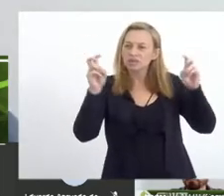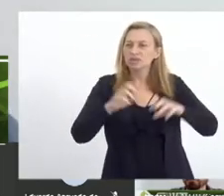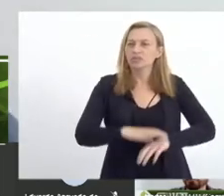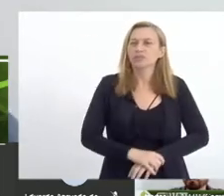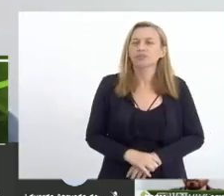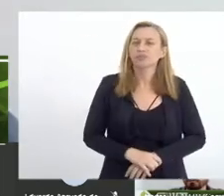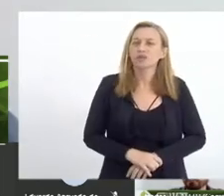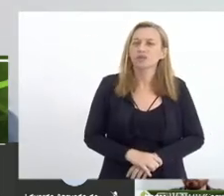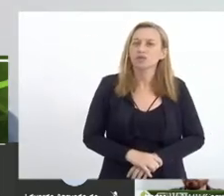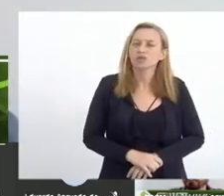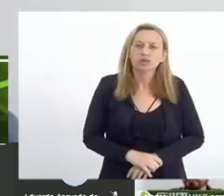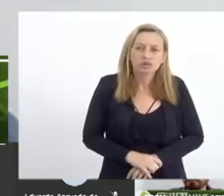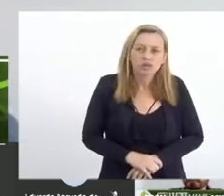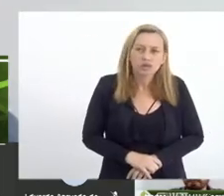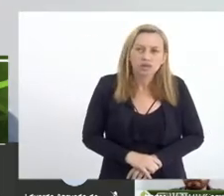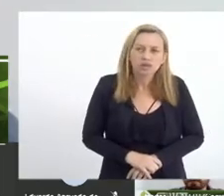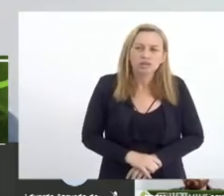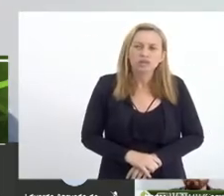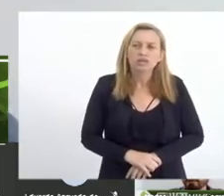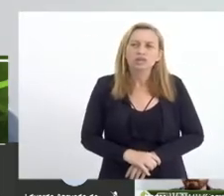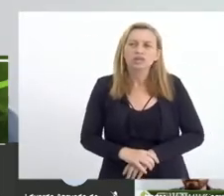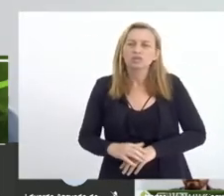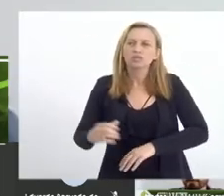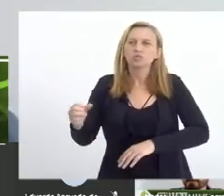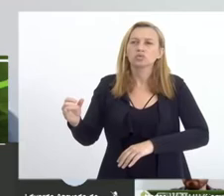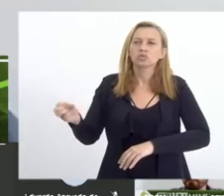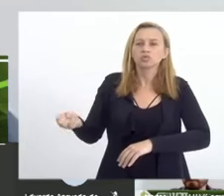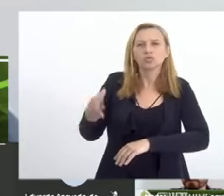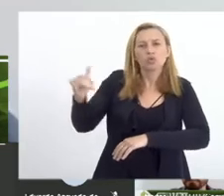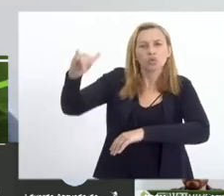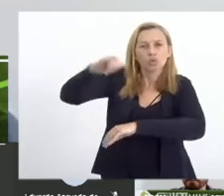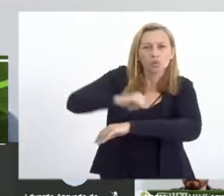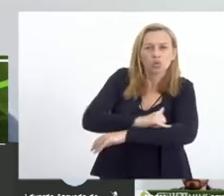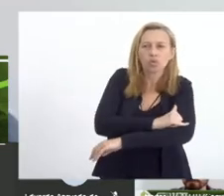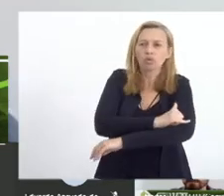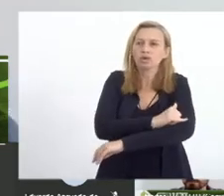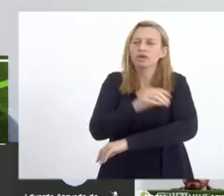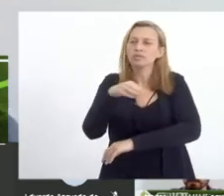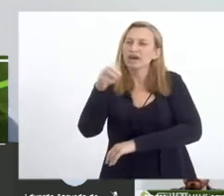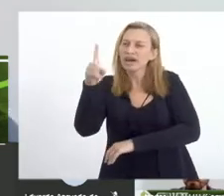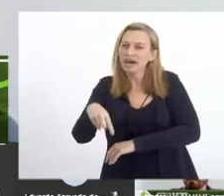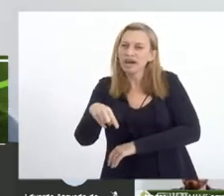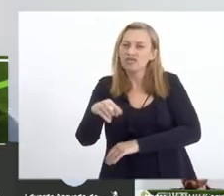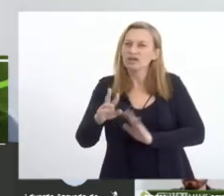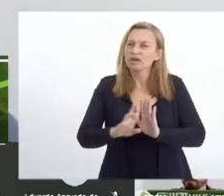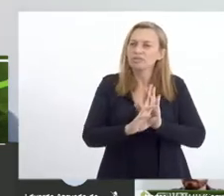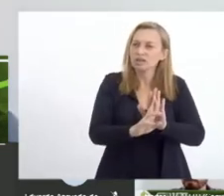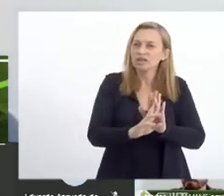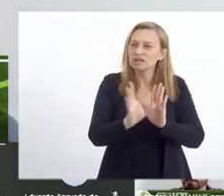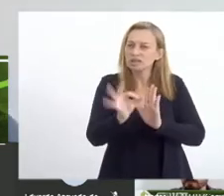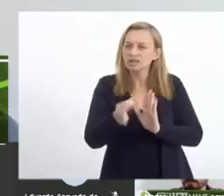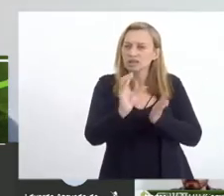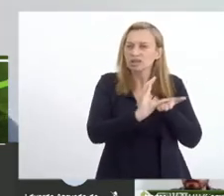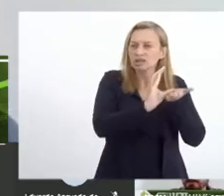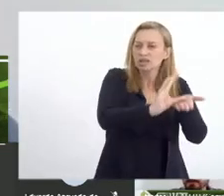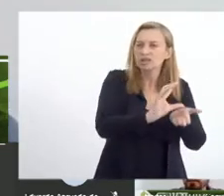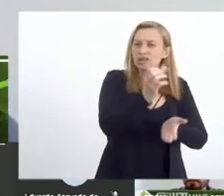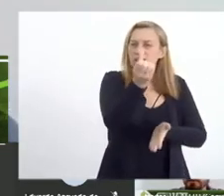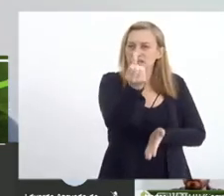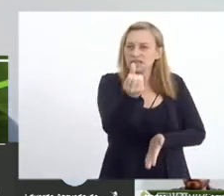que novo, né, um novo terminal de Macaé, um novo MEA, foi apresentado aí recentemente, investimento de 160